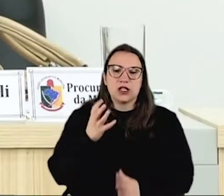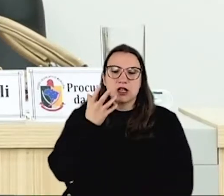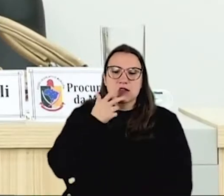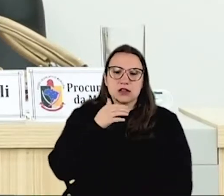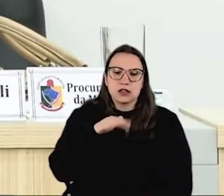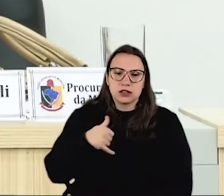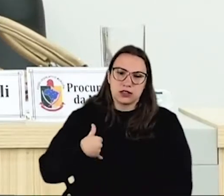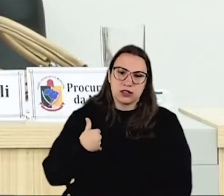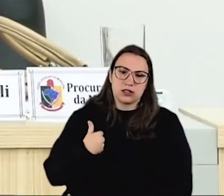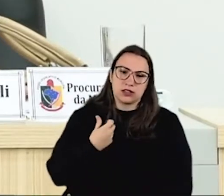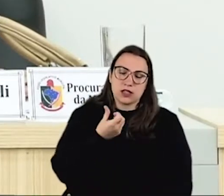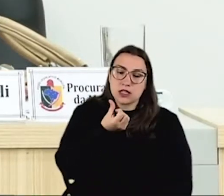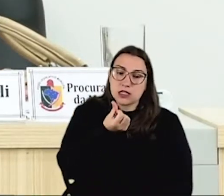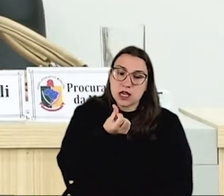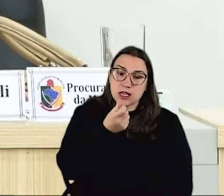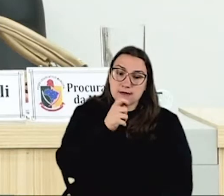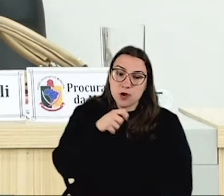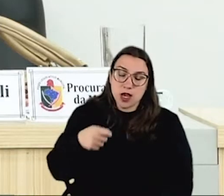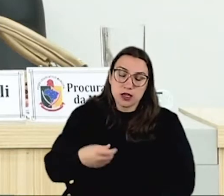5, 6 meses,